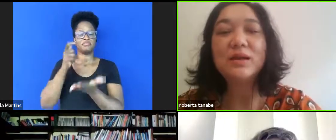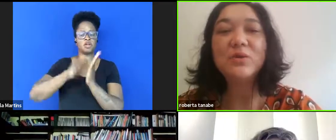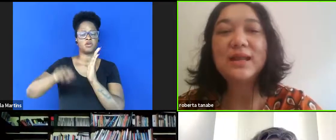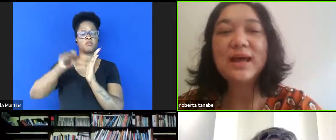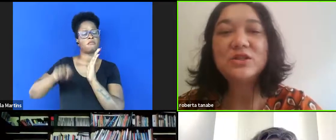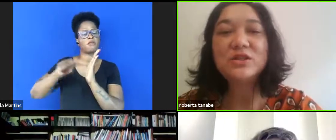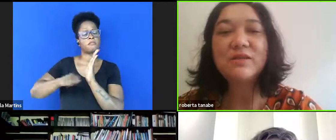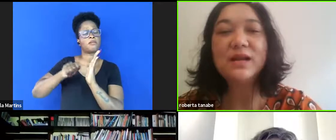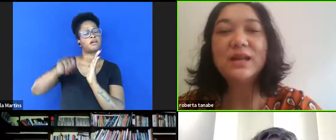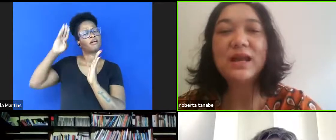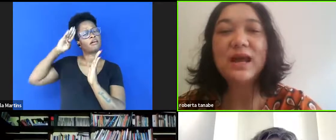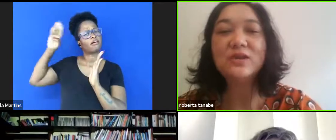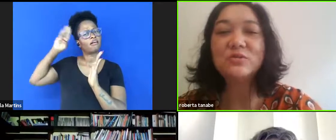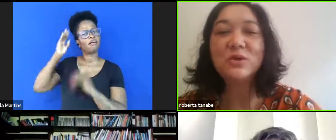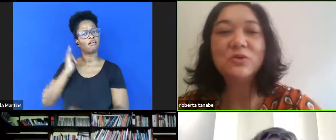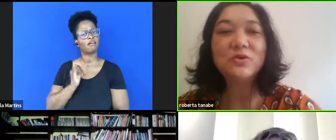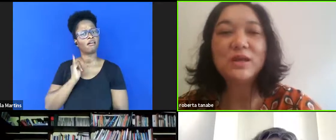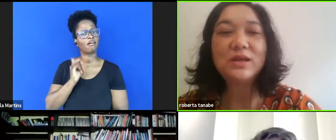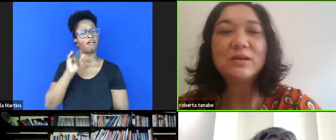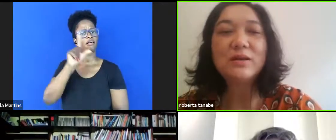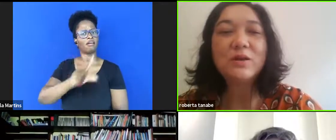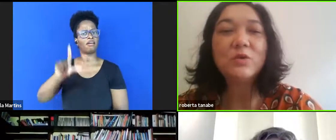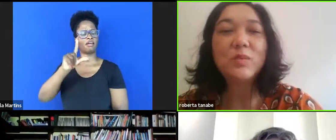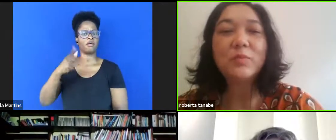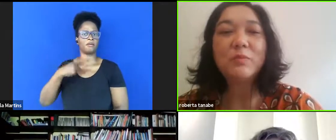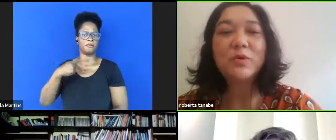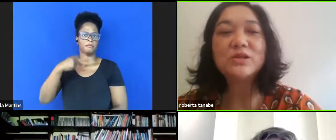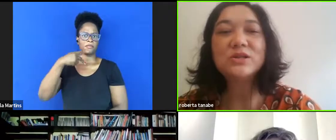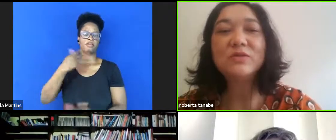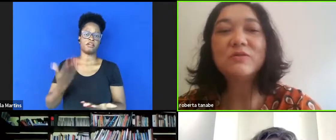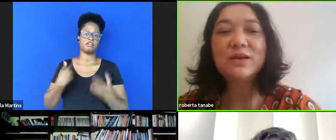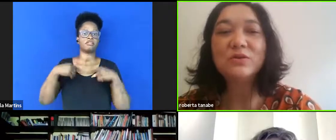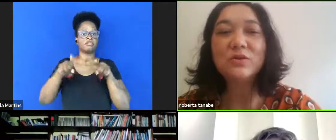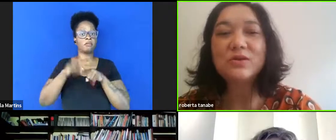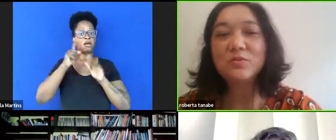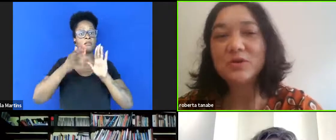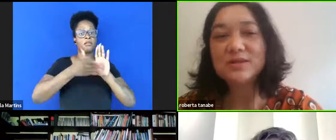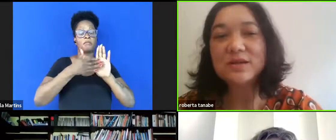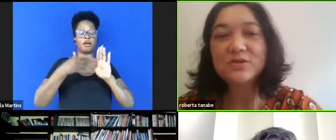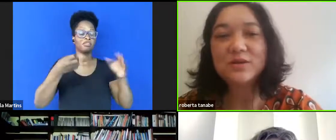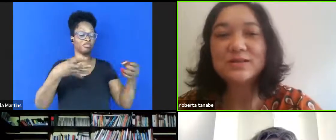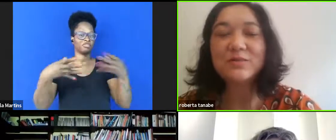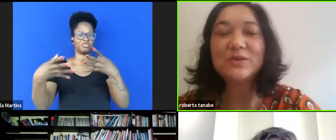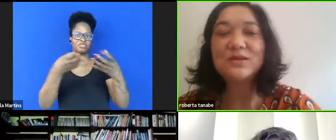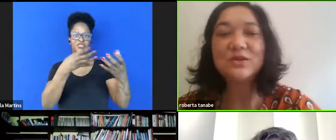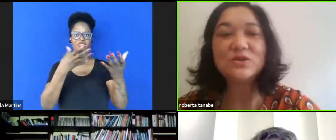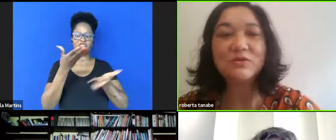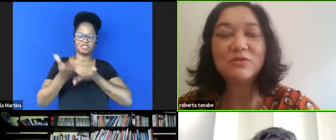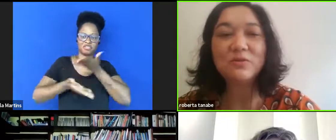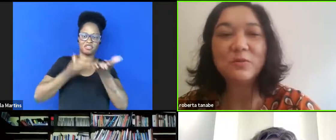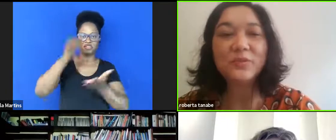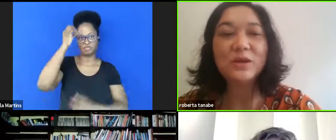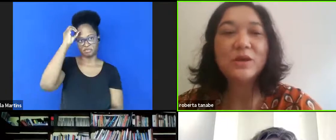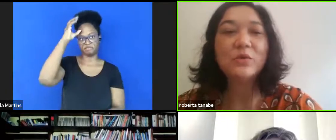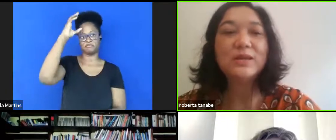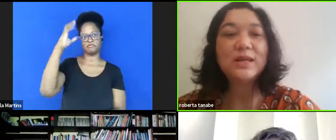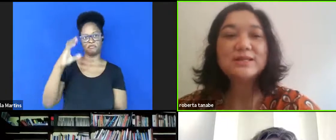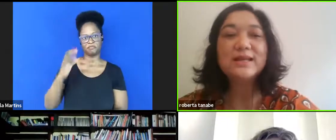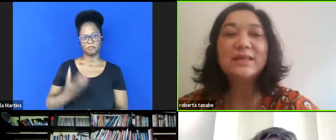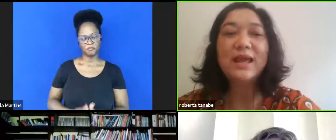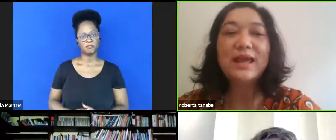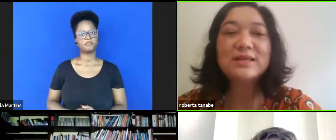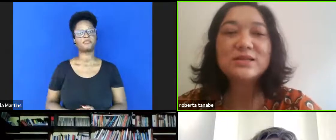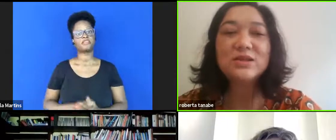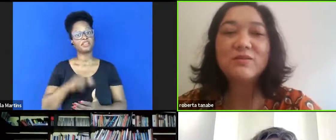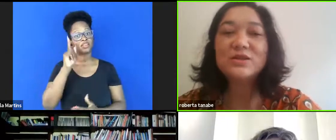acadêmica com a narrativa literária de minha autoria, uma proposta inovadora de produção de conhecimento científico. O